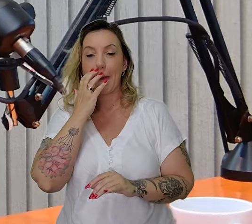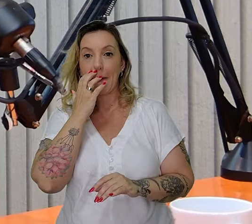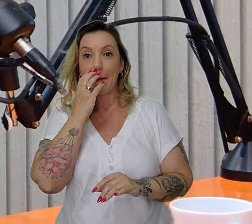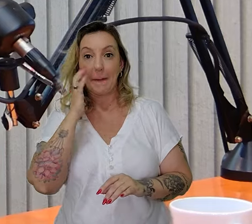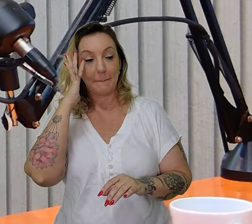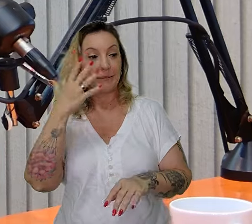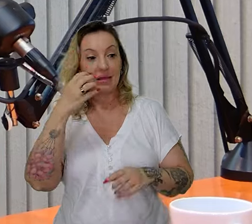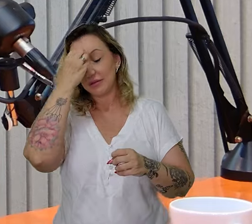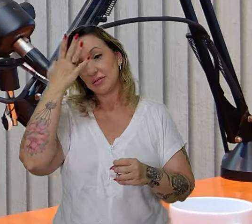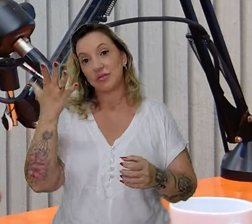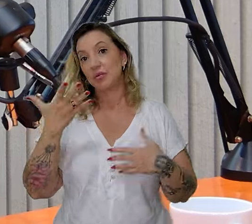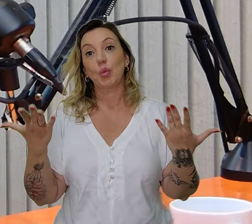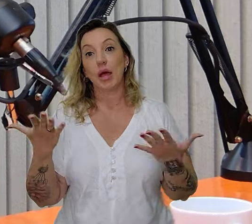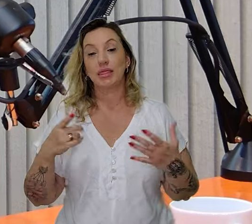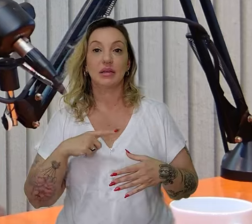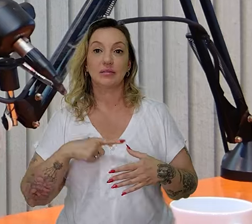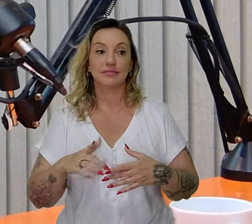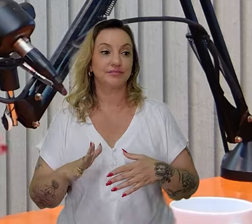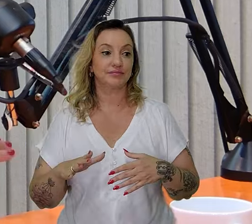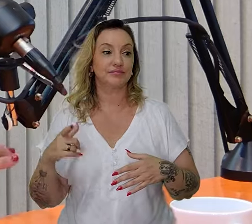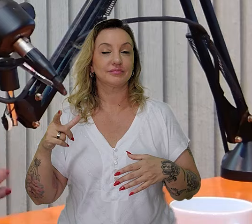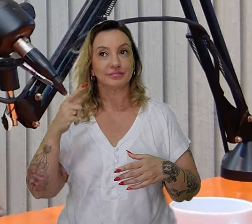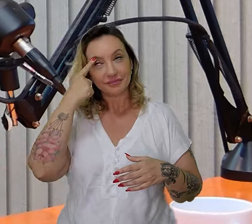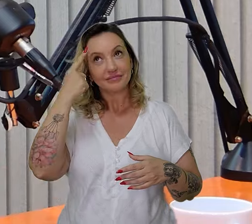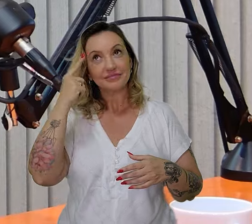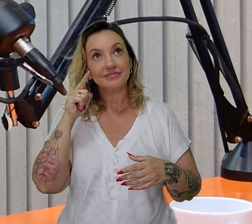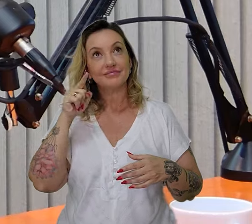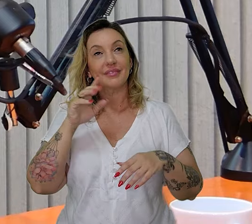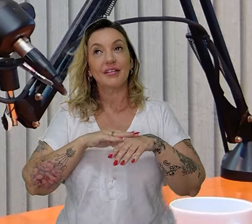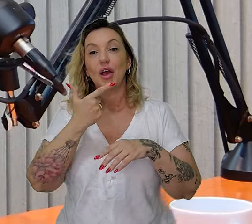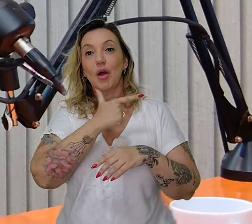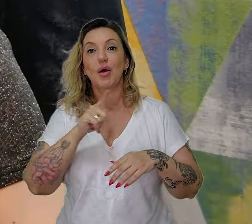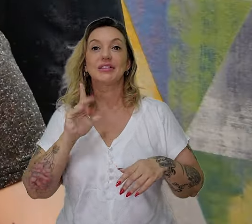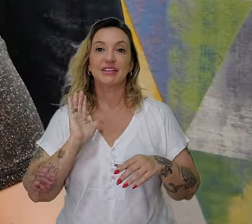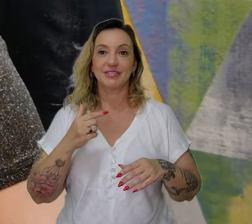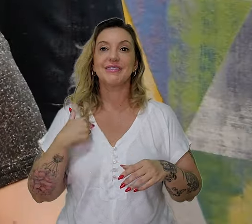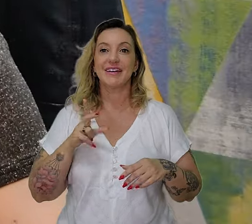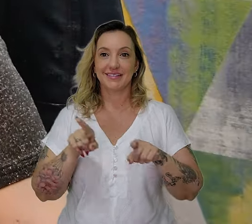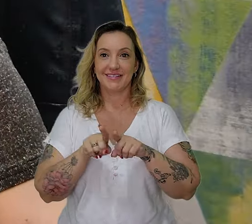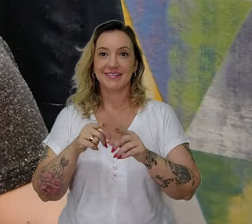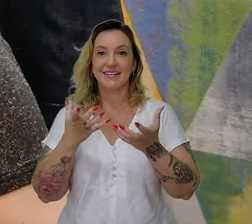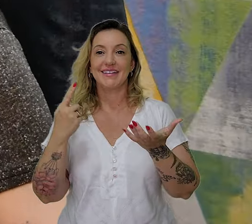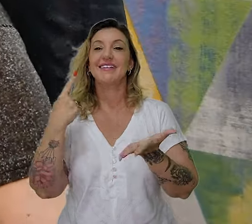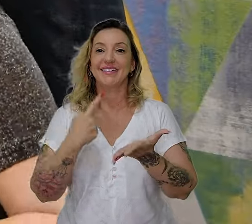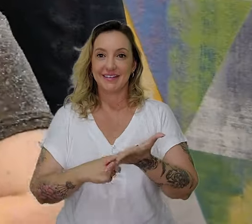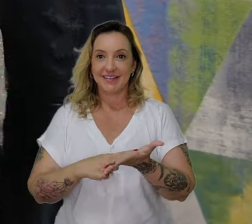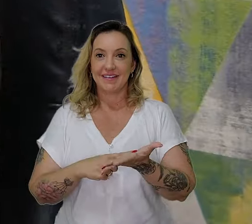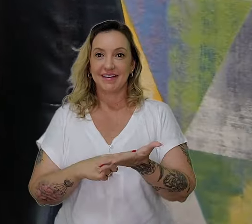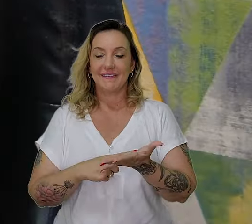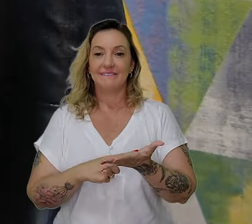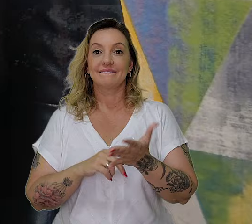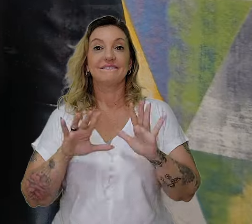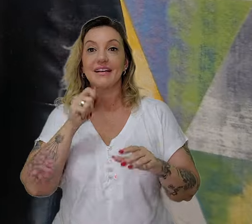repente tem hora que eu esqueço já quantas eu tenho já tô com outra ali engatilhada para fazer sempre né eu também quero marcar